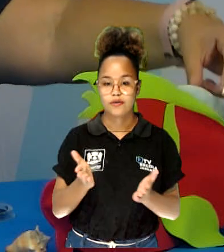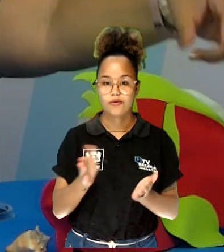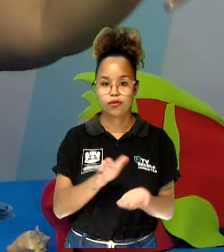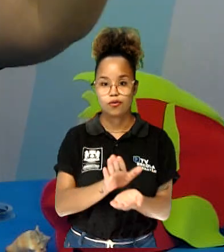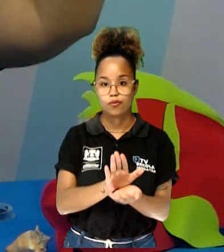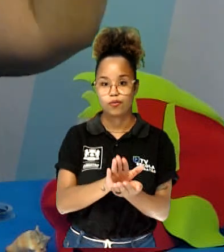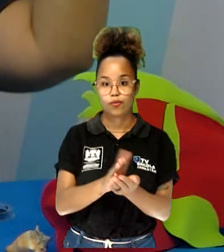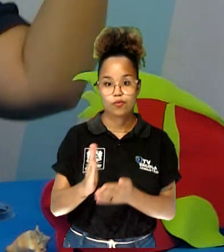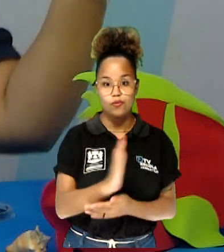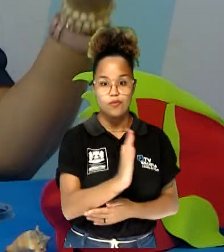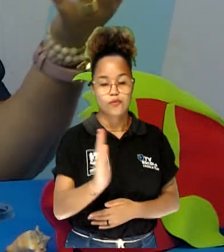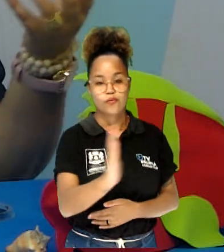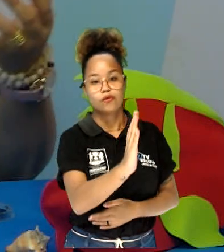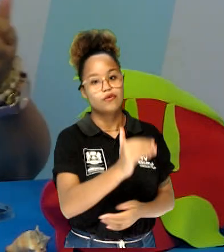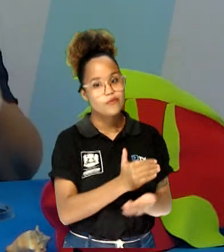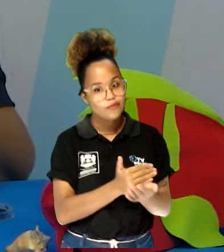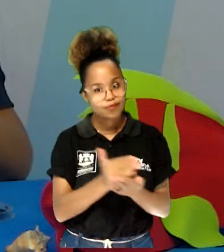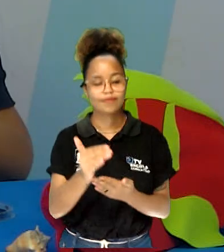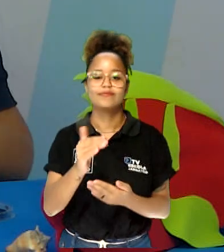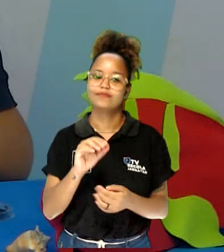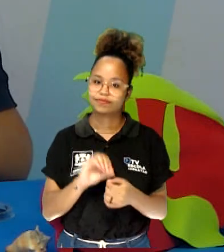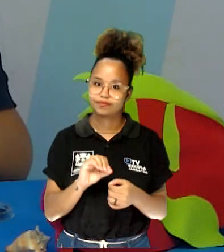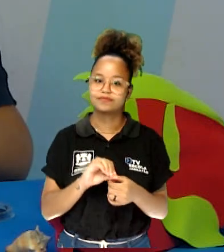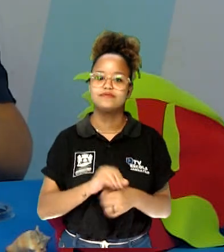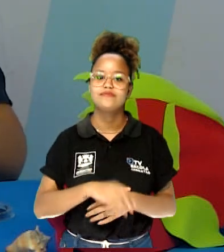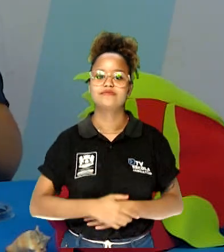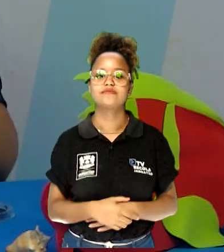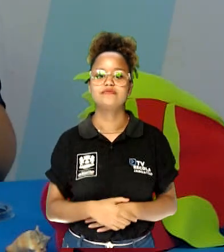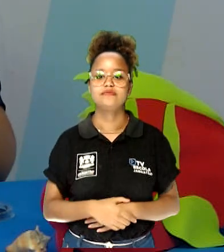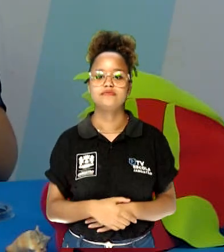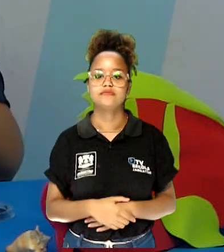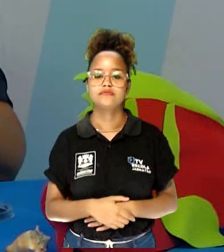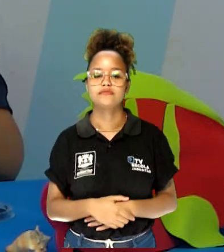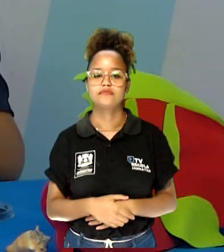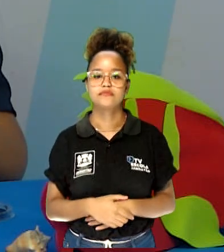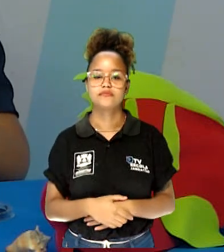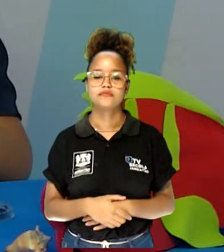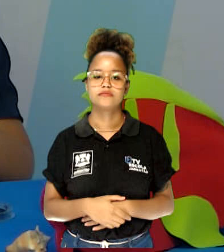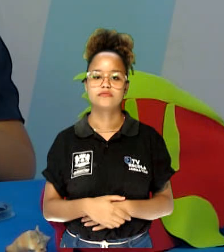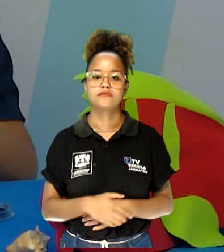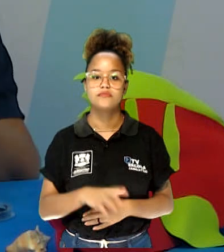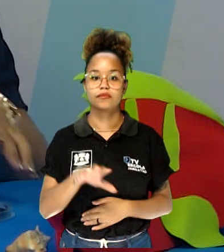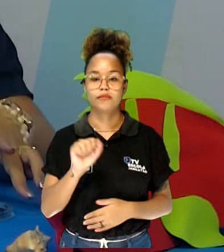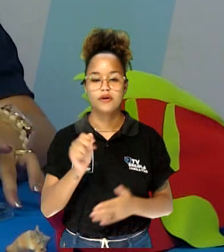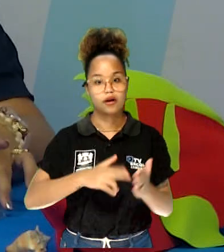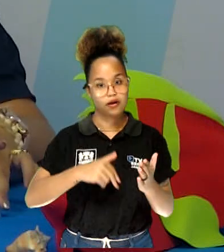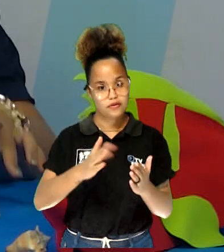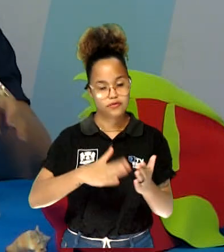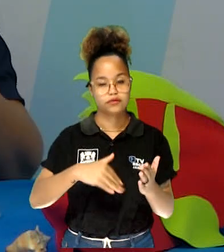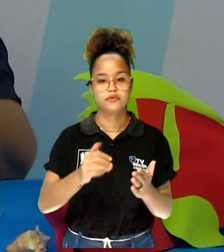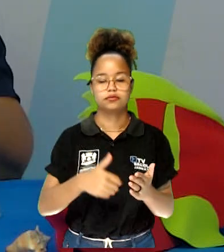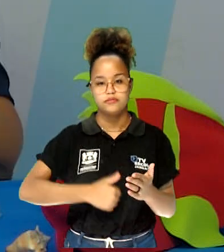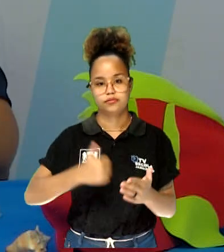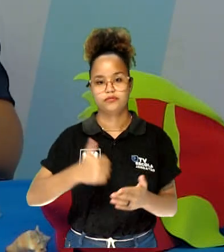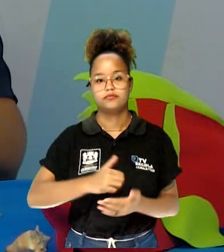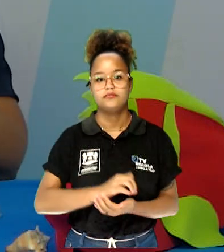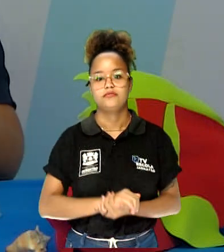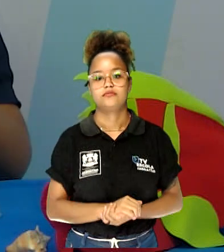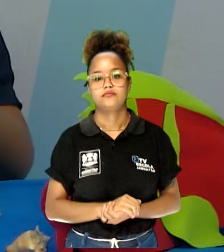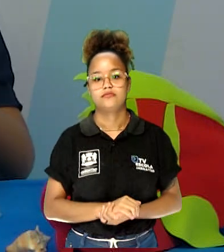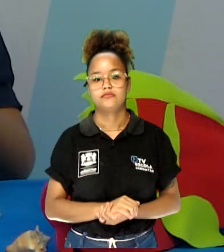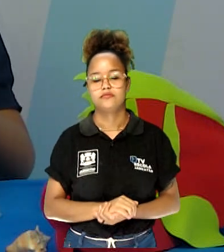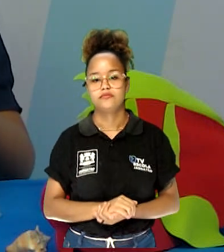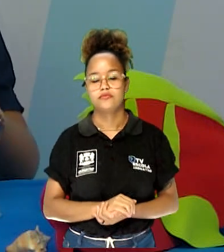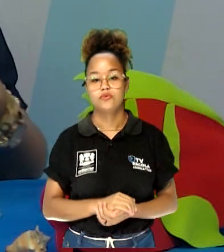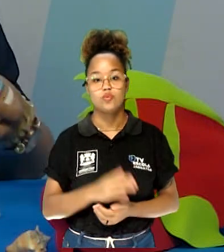tubarão, e vamos começar a fazer. Pega a tinta primeiro, né? Vamos colocar aqui. Vou colocar